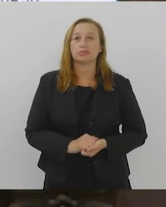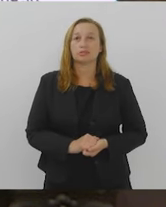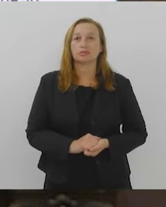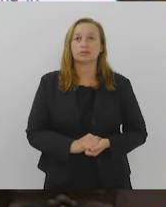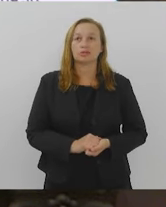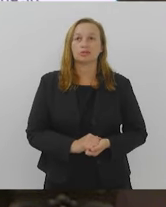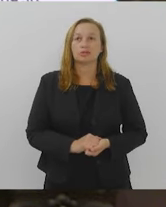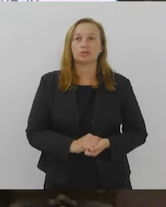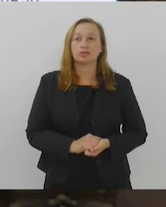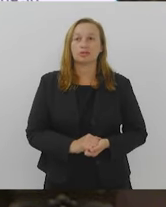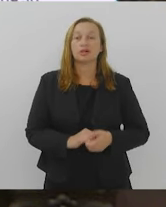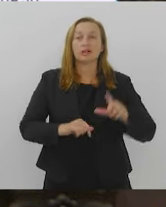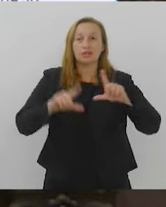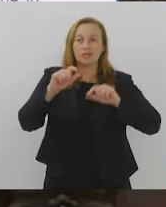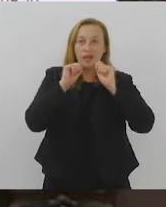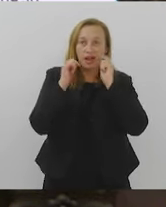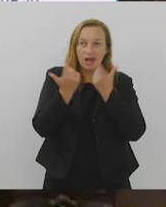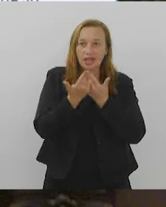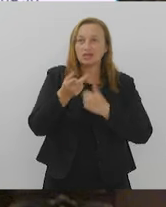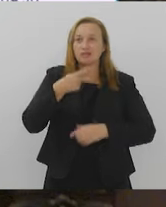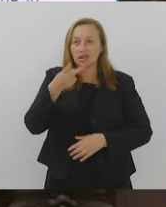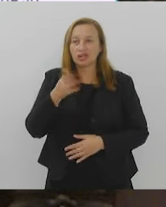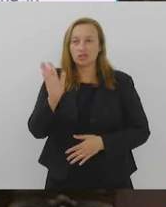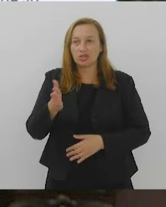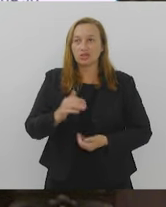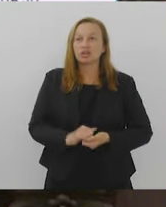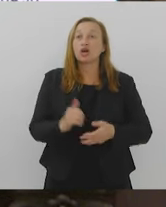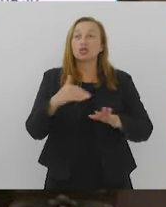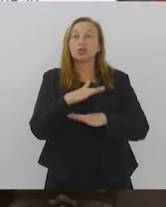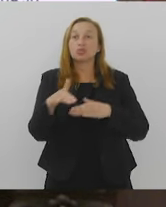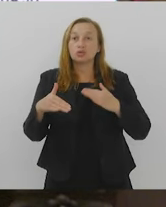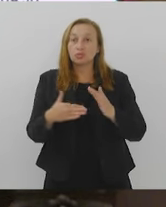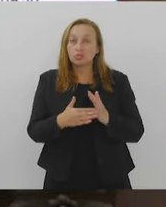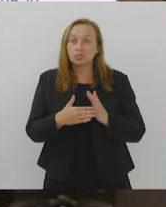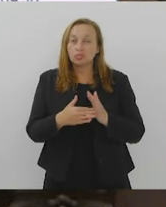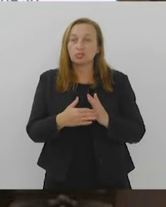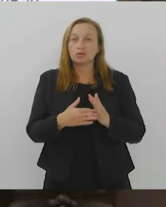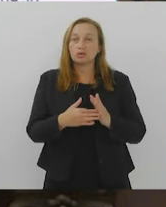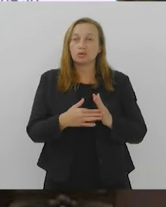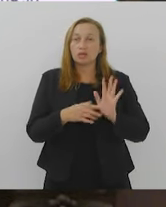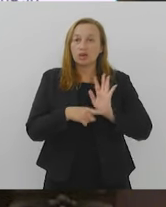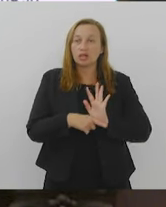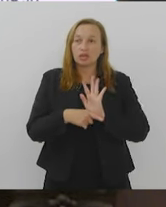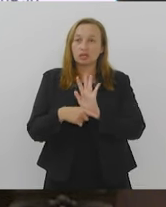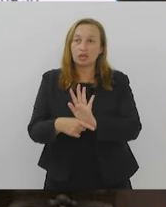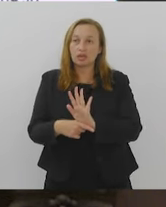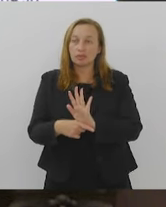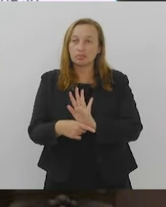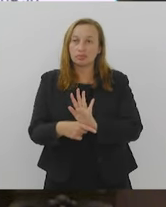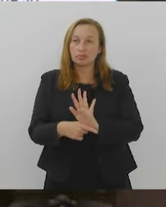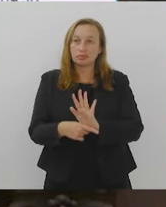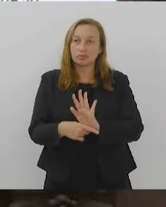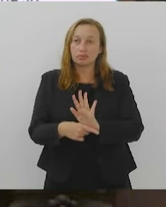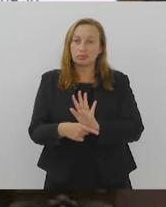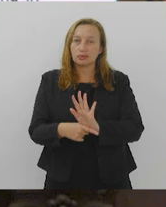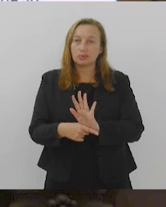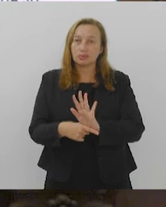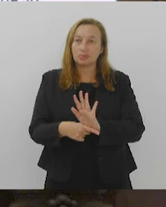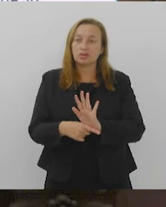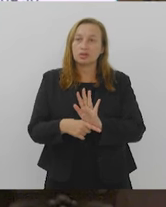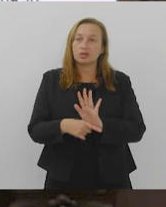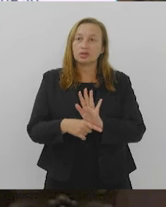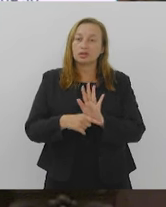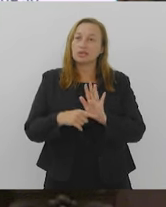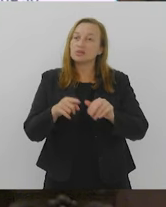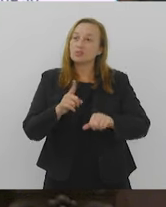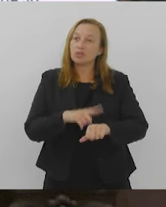A TV Alerge, já falei. Todos que contribuíram para fazer esse evento